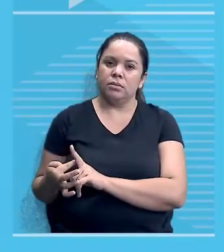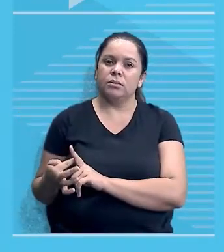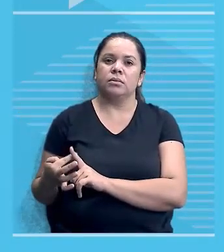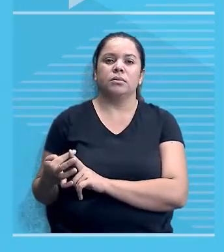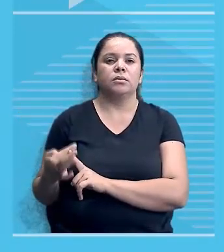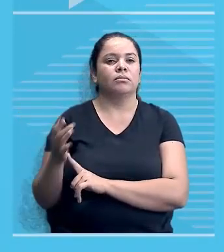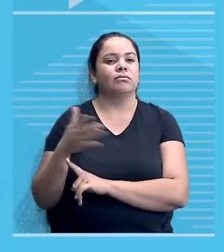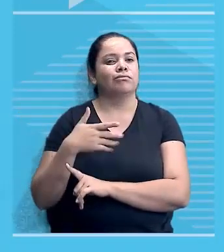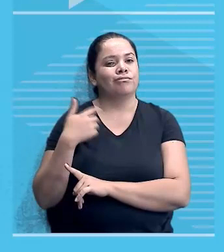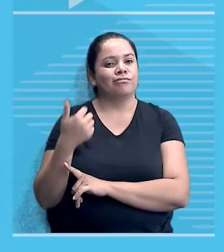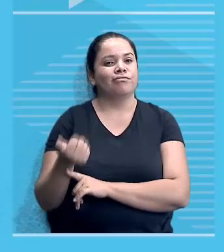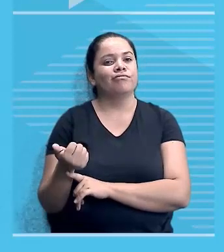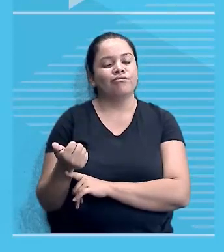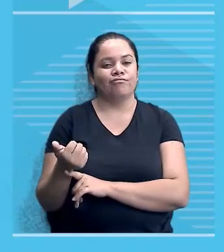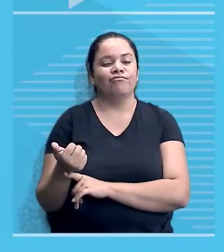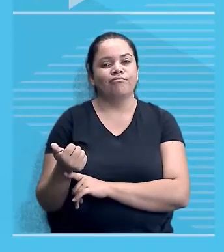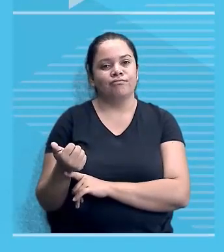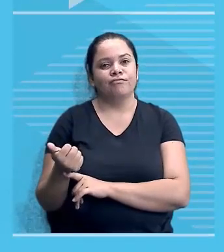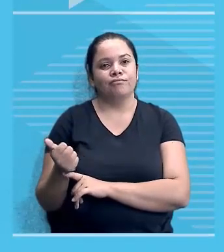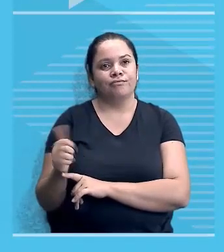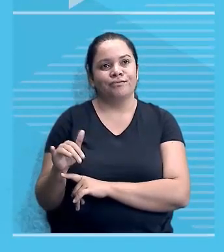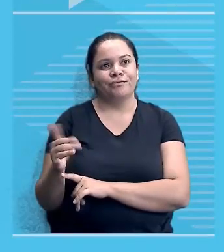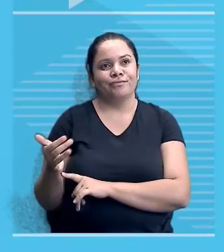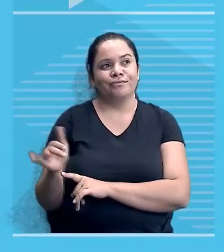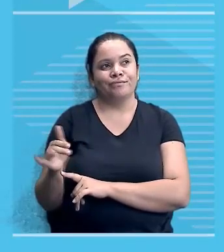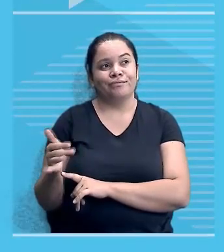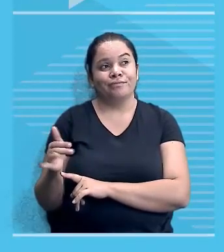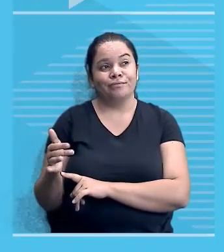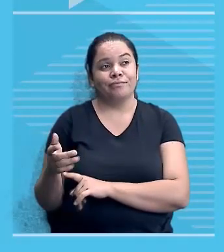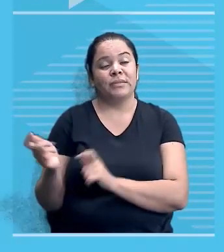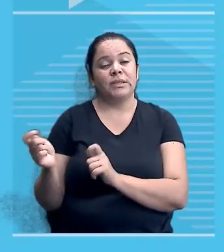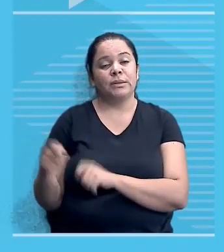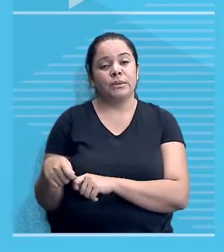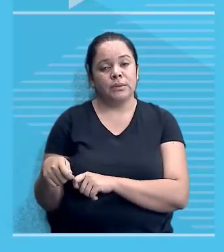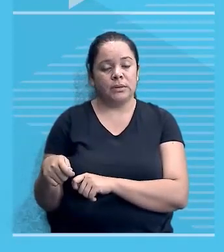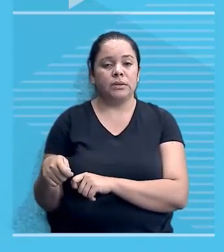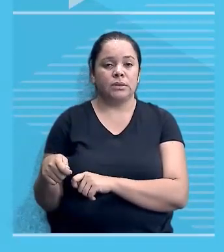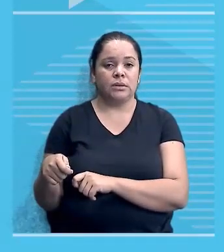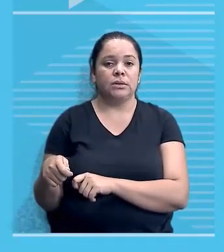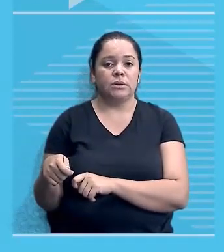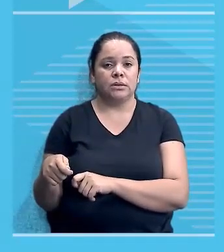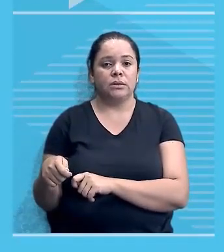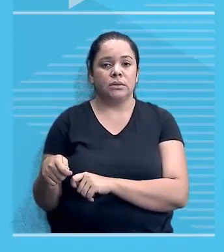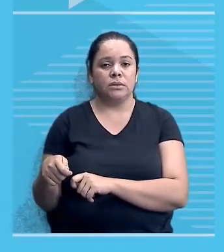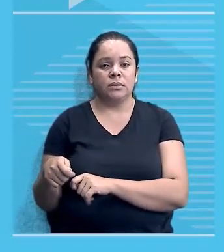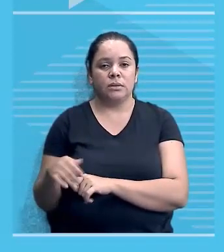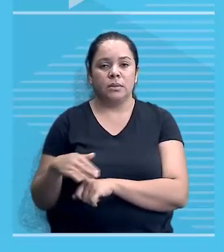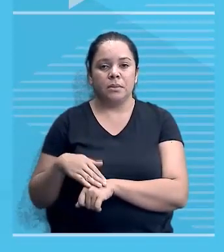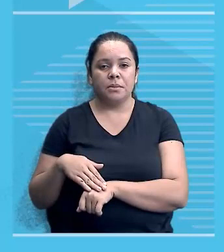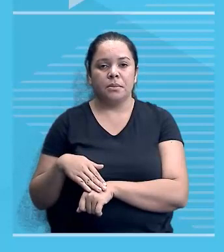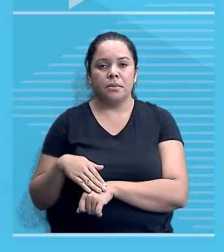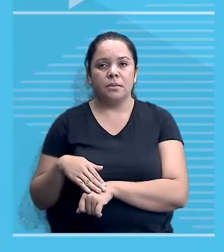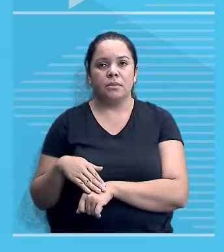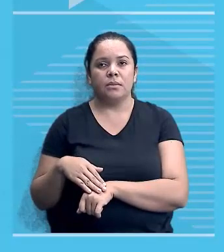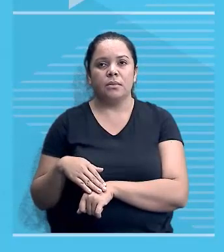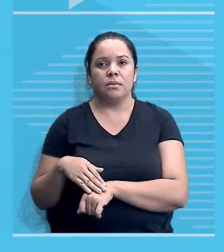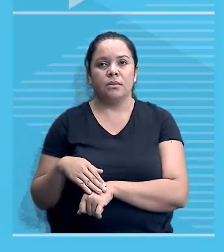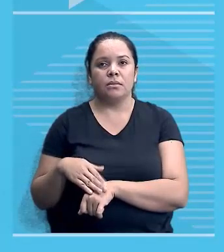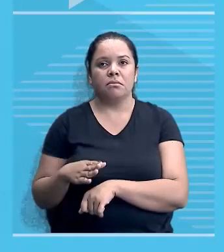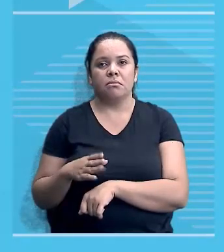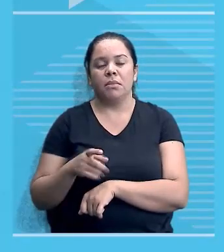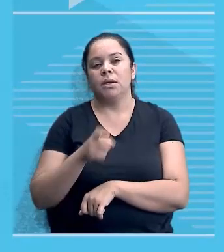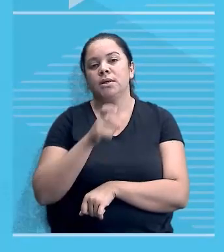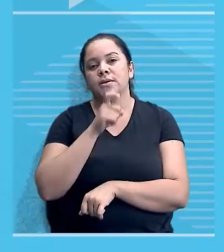ou seja ela apresenta uma temperatura mais agradável mais fria em relação a parte central